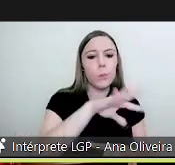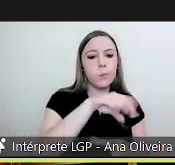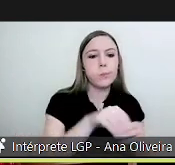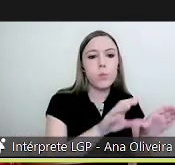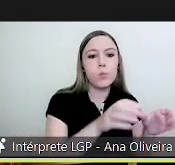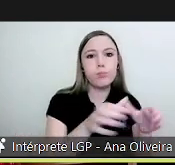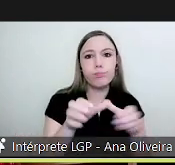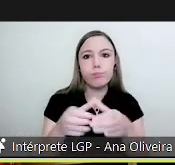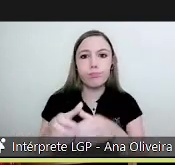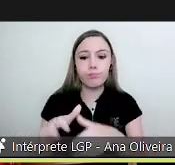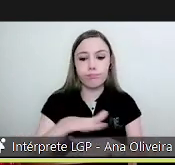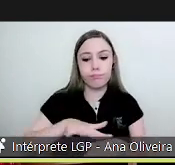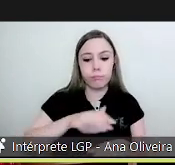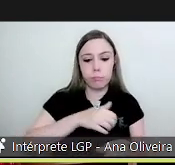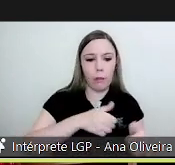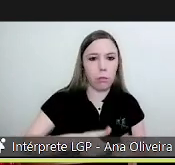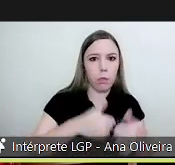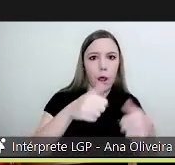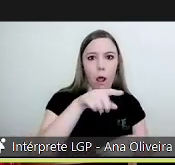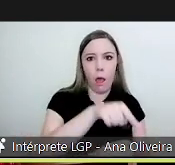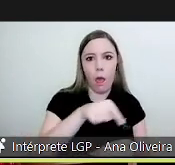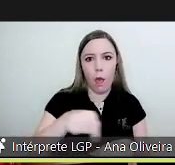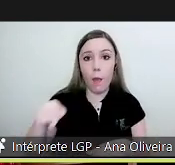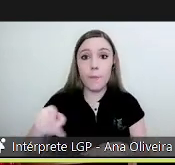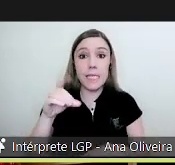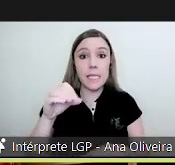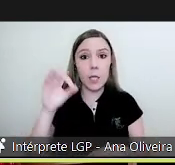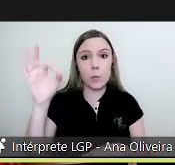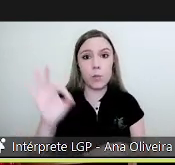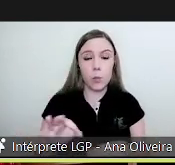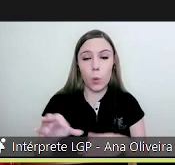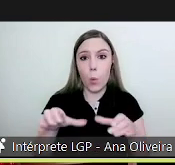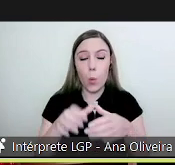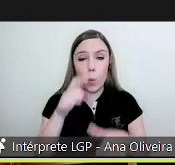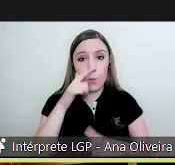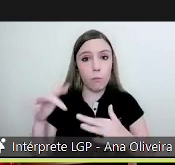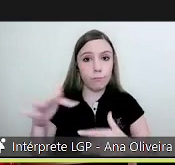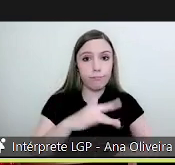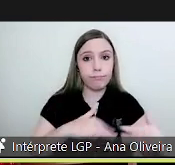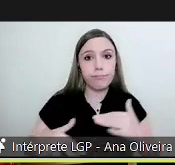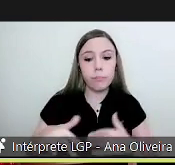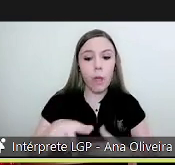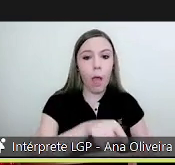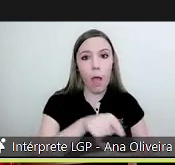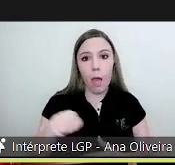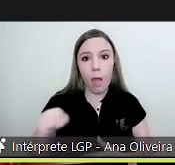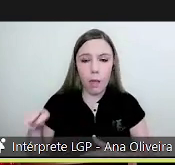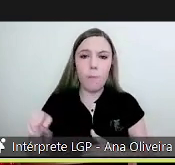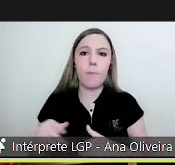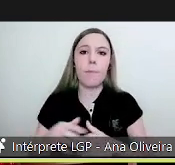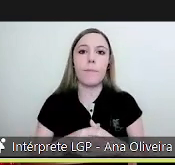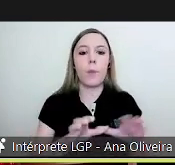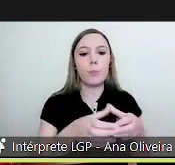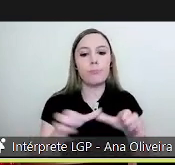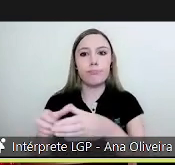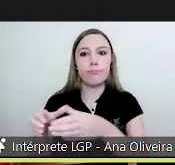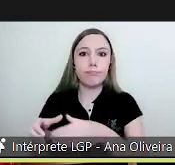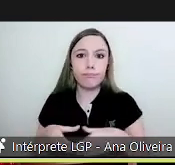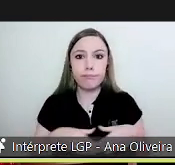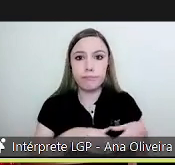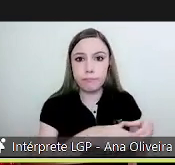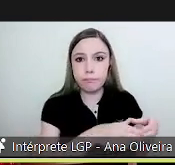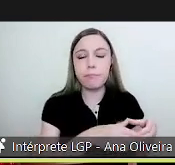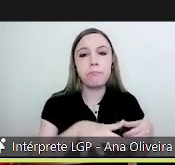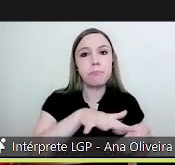em espaços urbanos, 60% da população está assim situada em aglomerados,